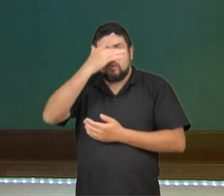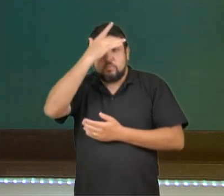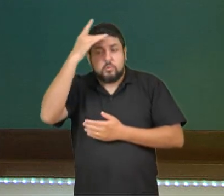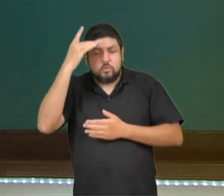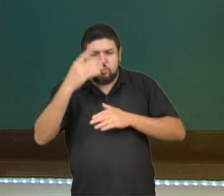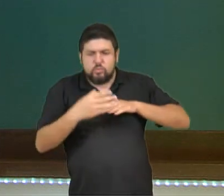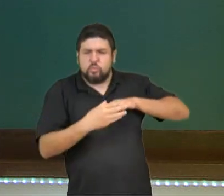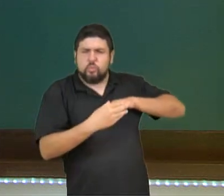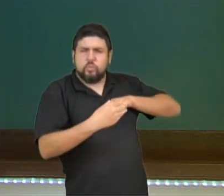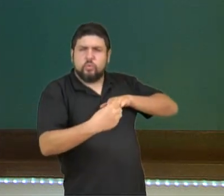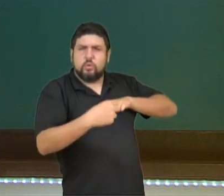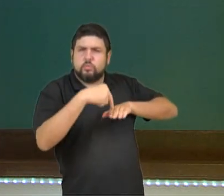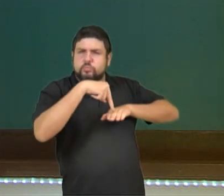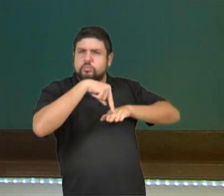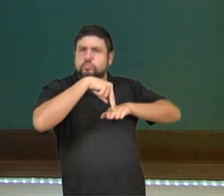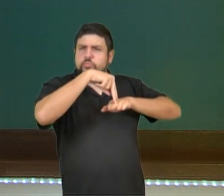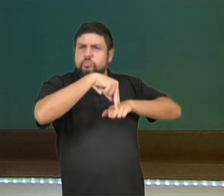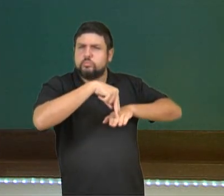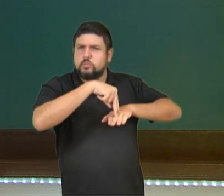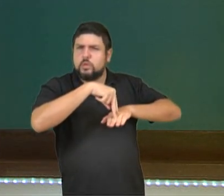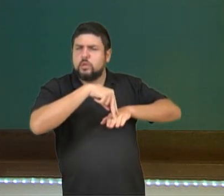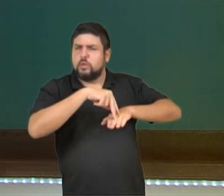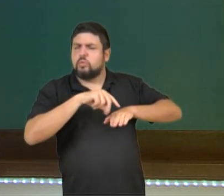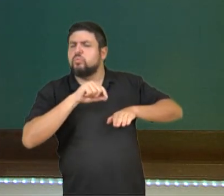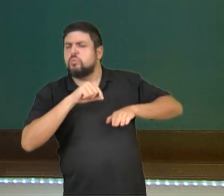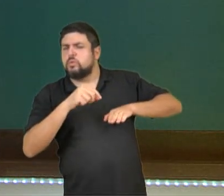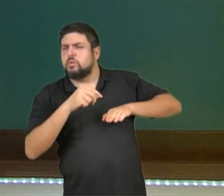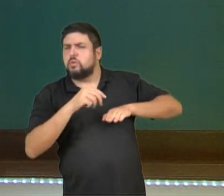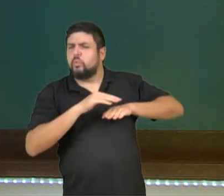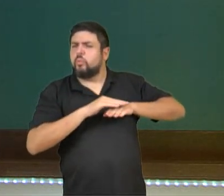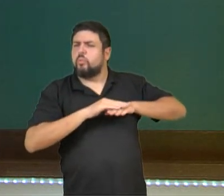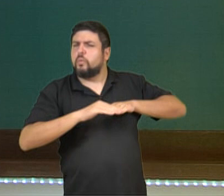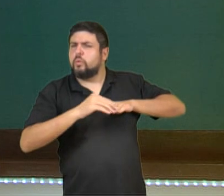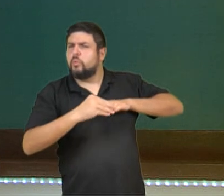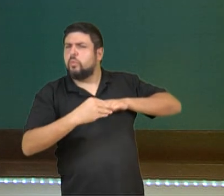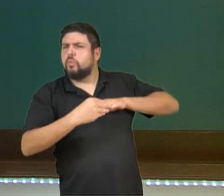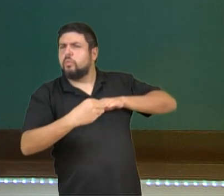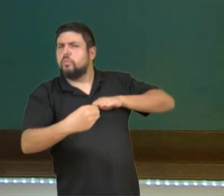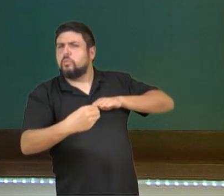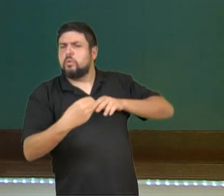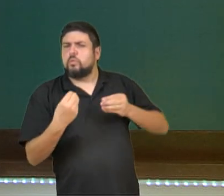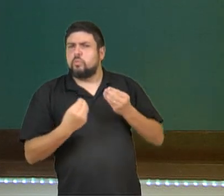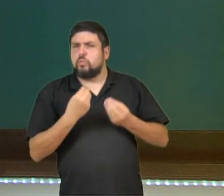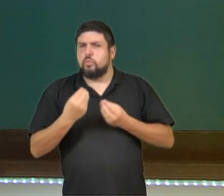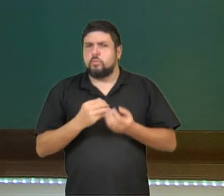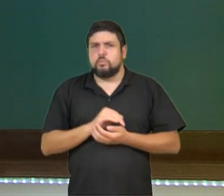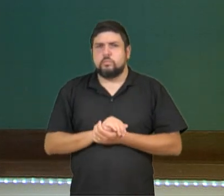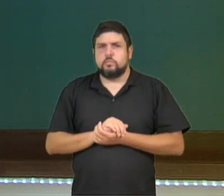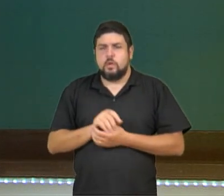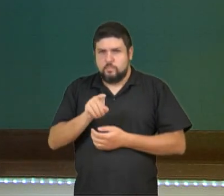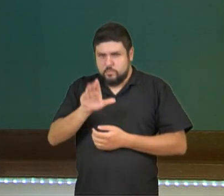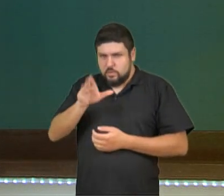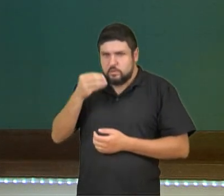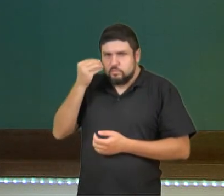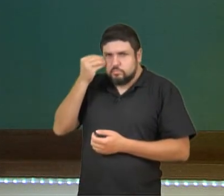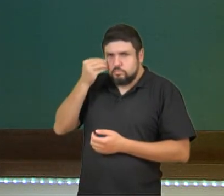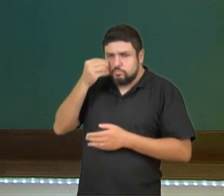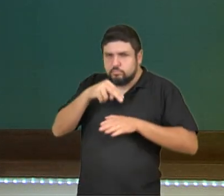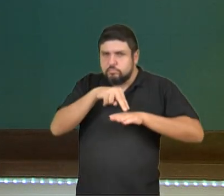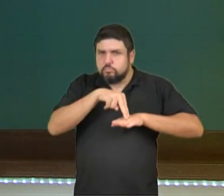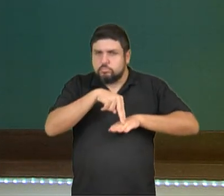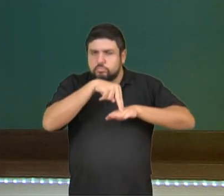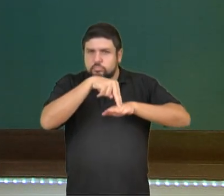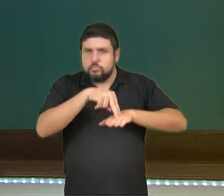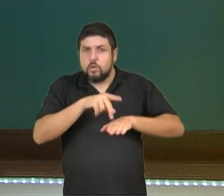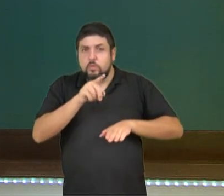uma prancha? Será que era uma prancha? O que vocês acham? Alguma vez você já surfou? Alguma vez você foi para a